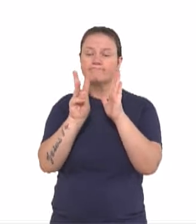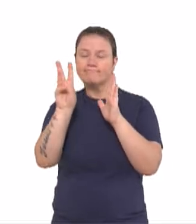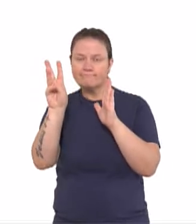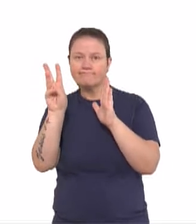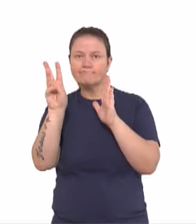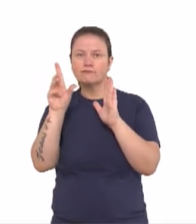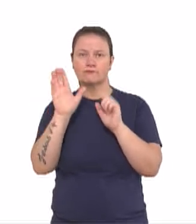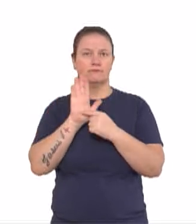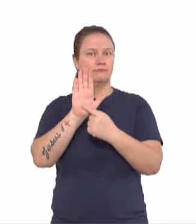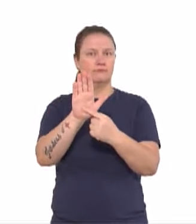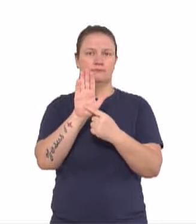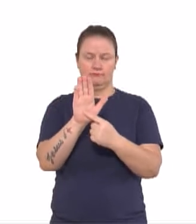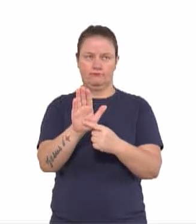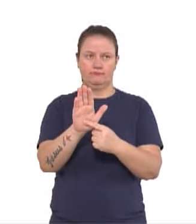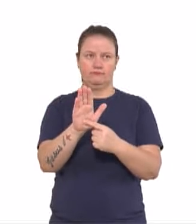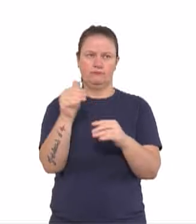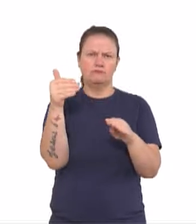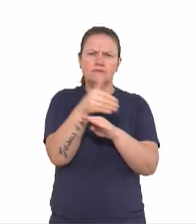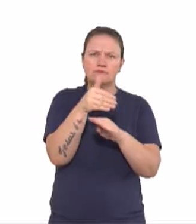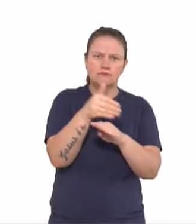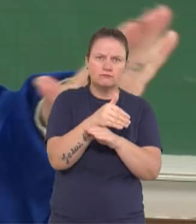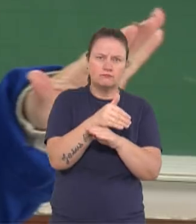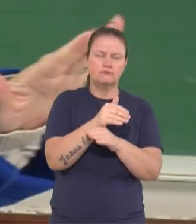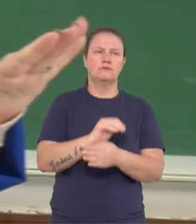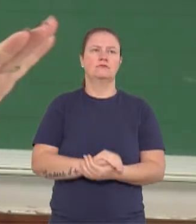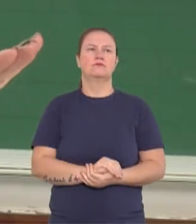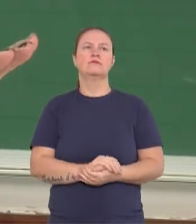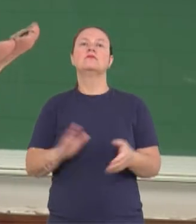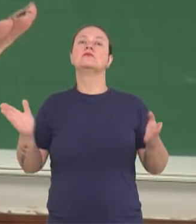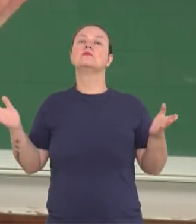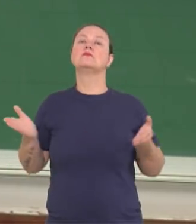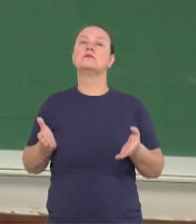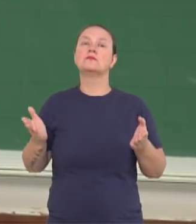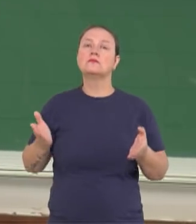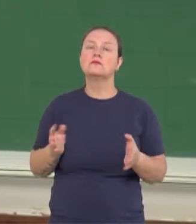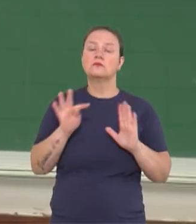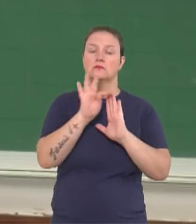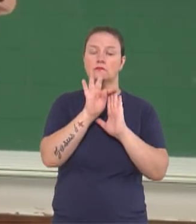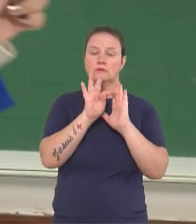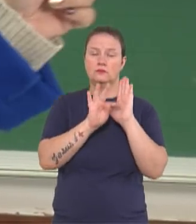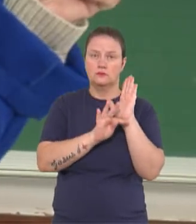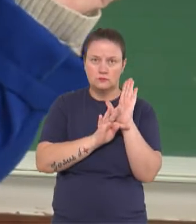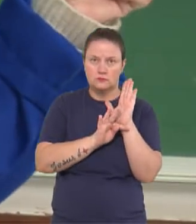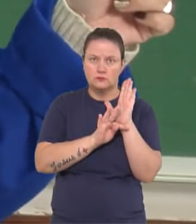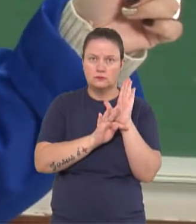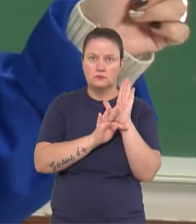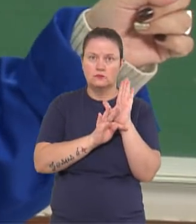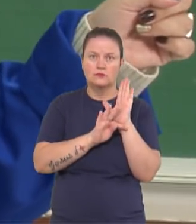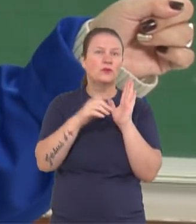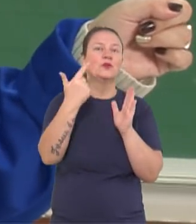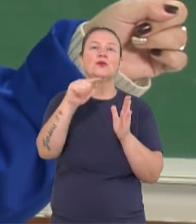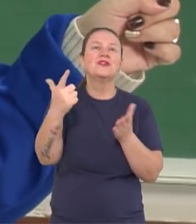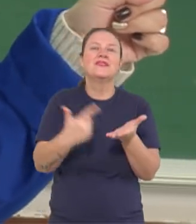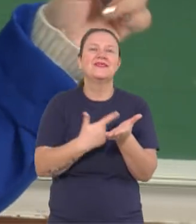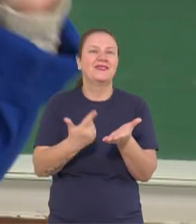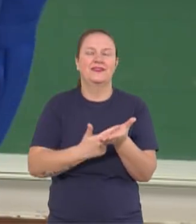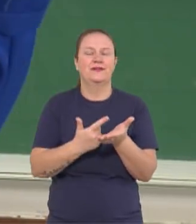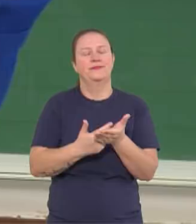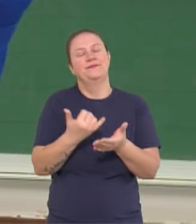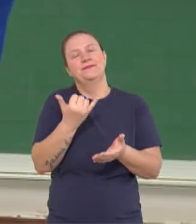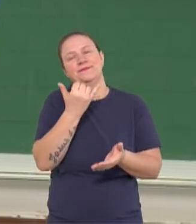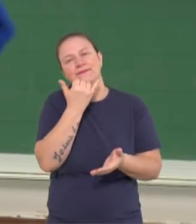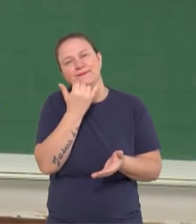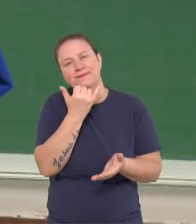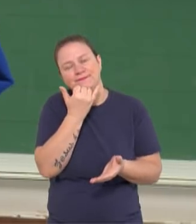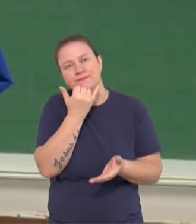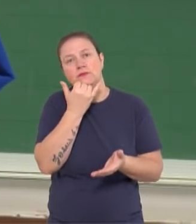Vou fazer aqui uma correção. Esse texto, ele não está no livro de vocês, esse texto foi extraído